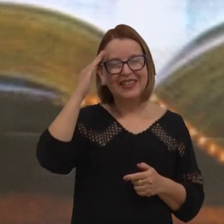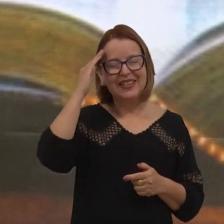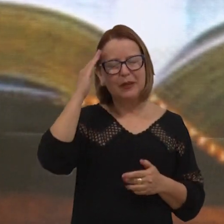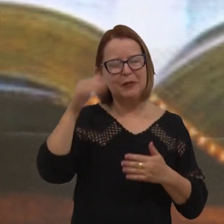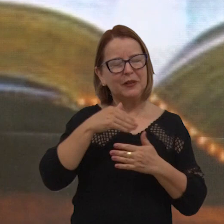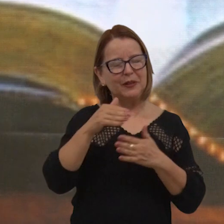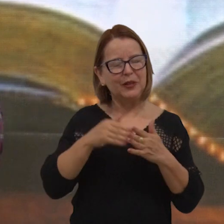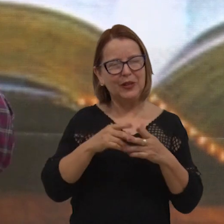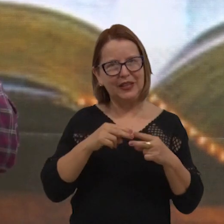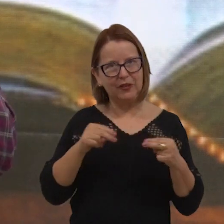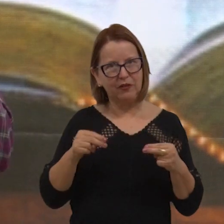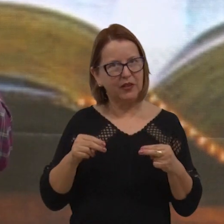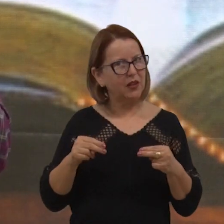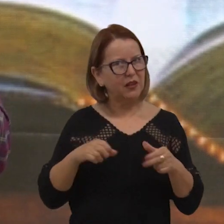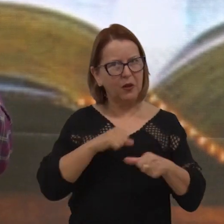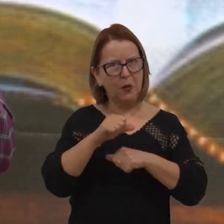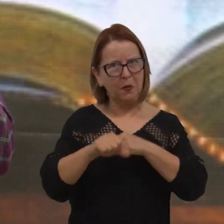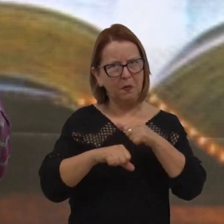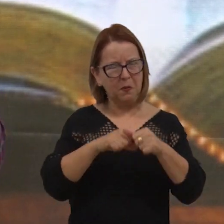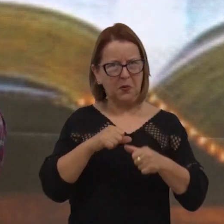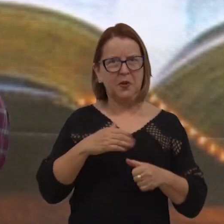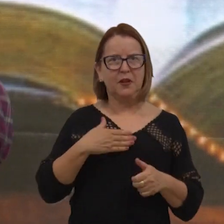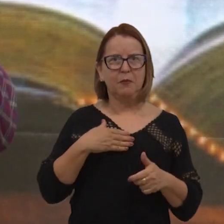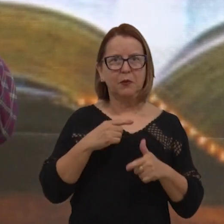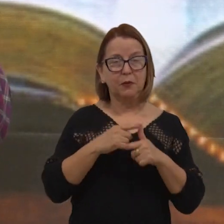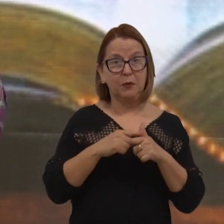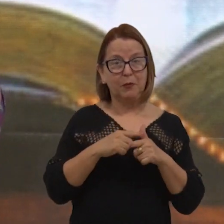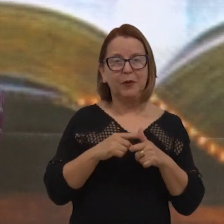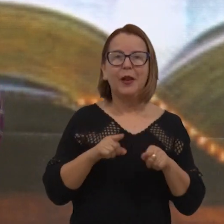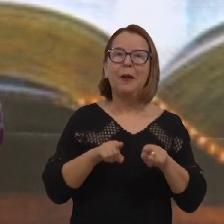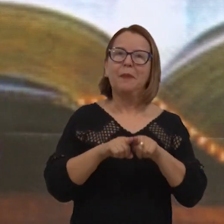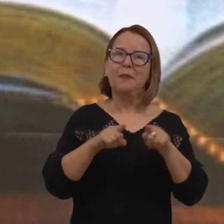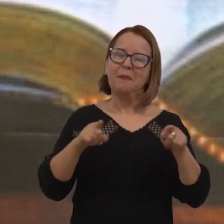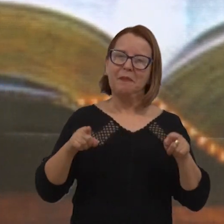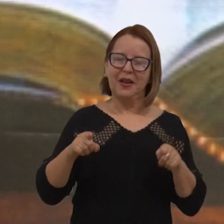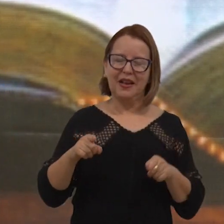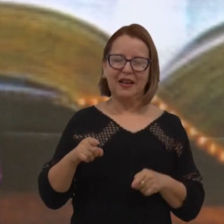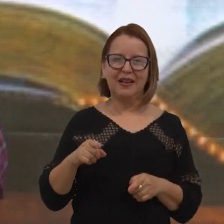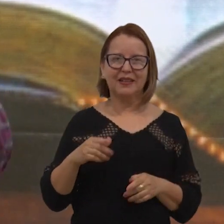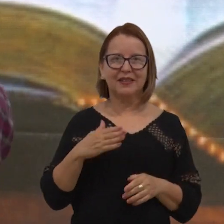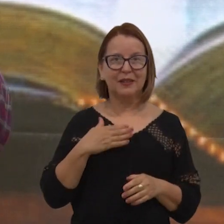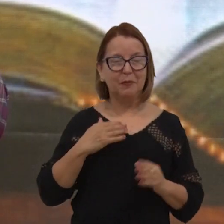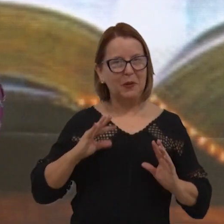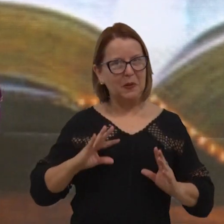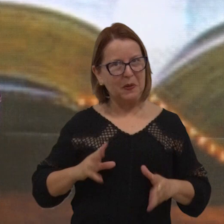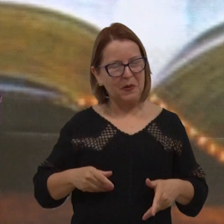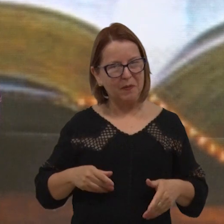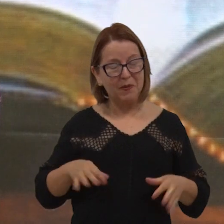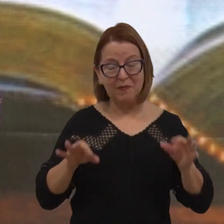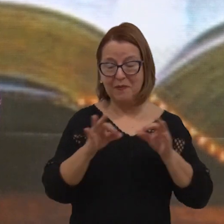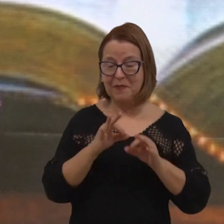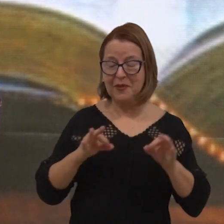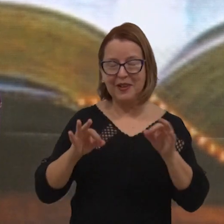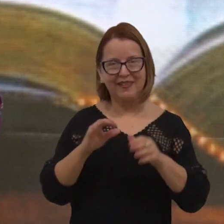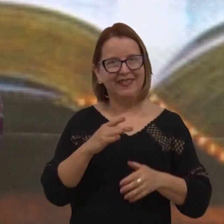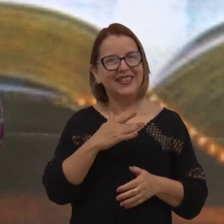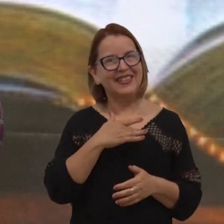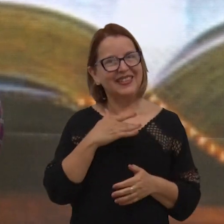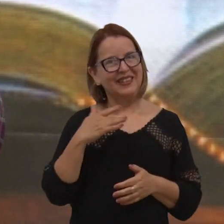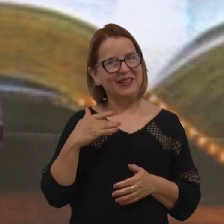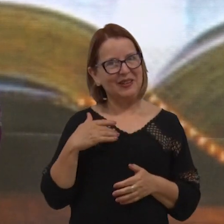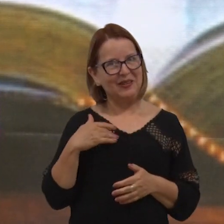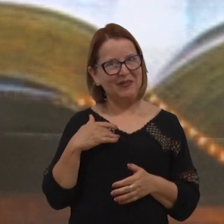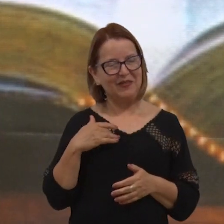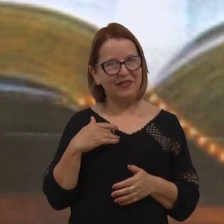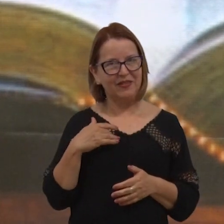mudar a circunstância, mas o meu sistema imunológico, ele vai ficar preparado, ele vai estar ali